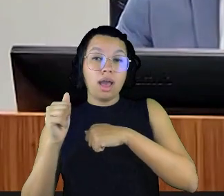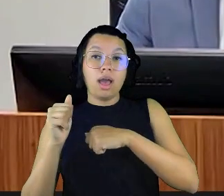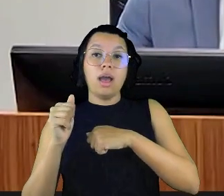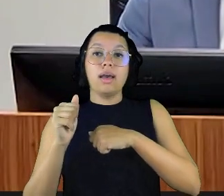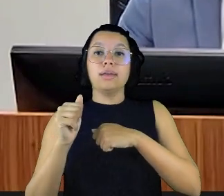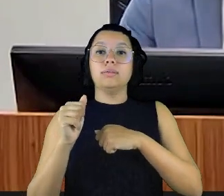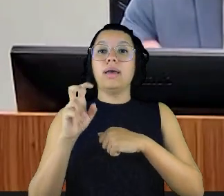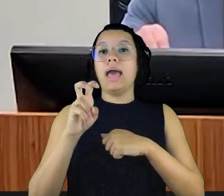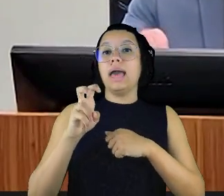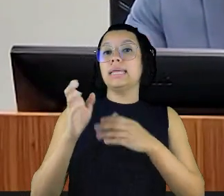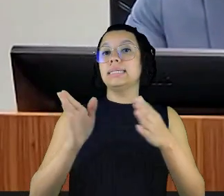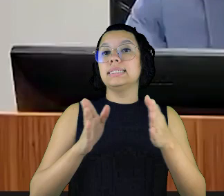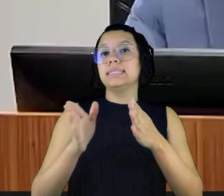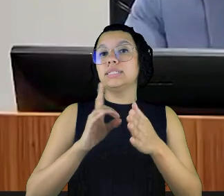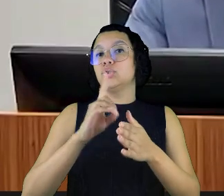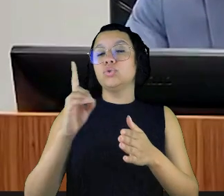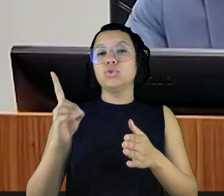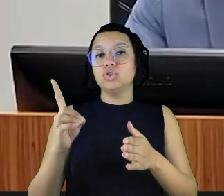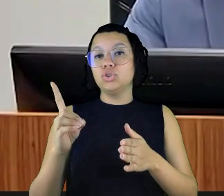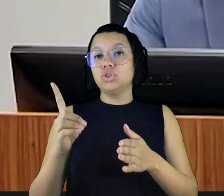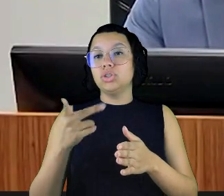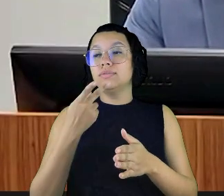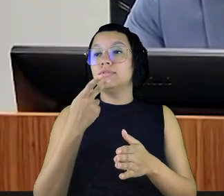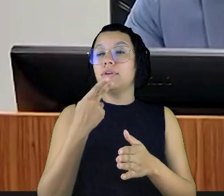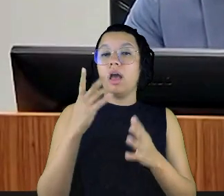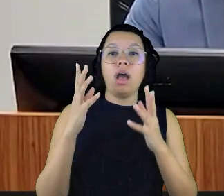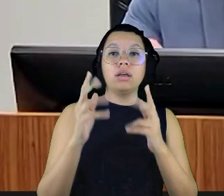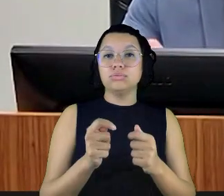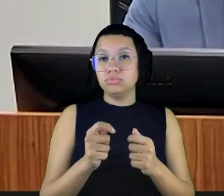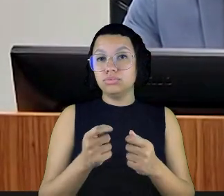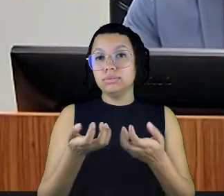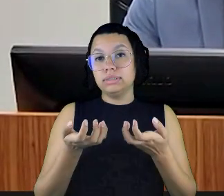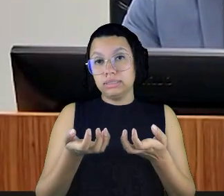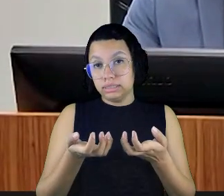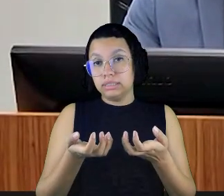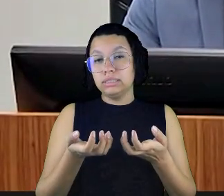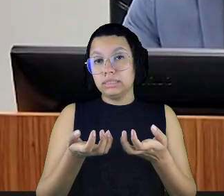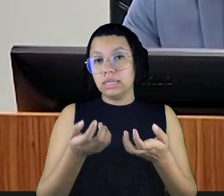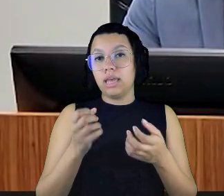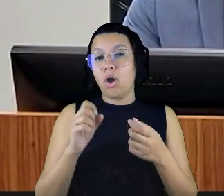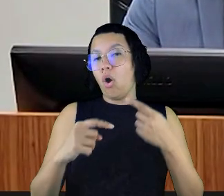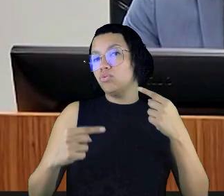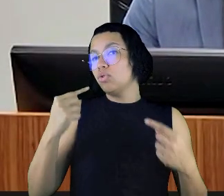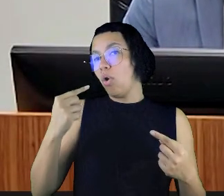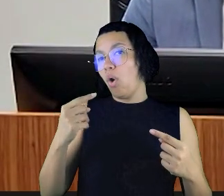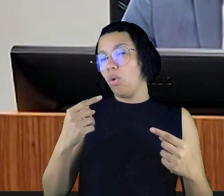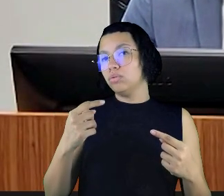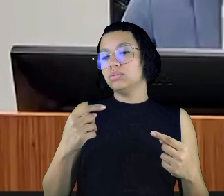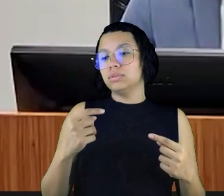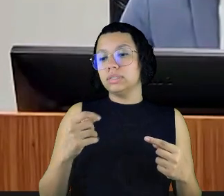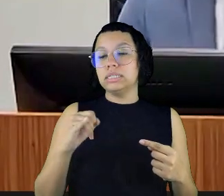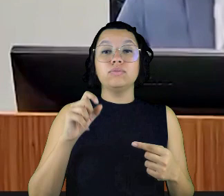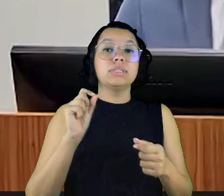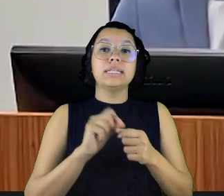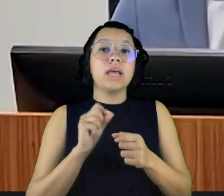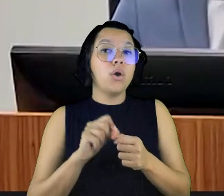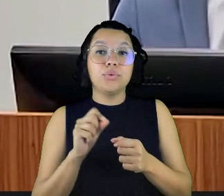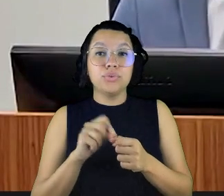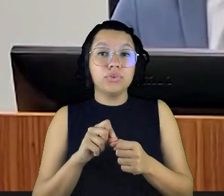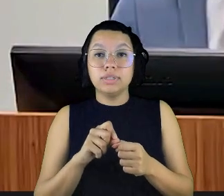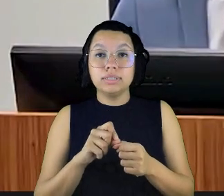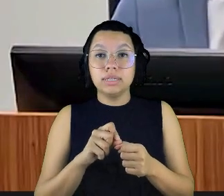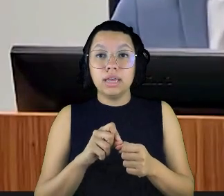essas prerrogativas. Você tem 5 dias para fazer isso. Se você não fizer isso, o ato subsequente será